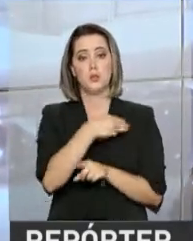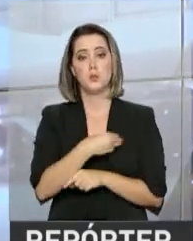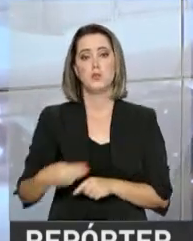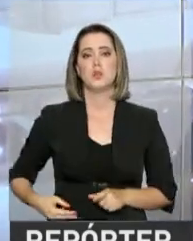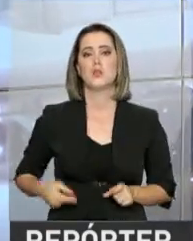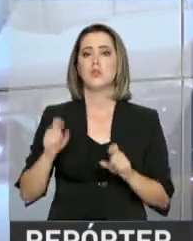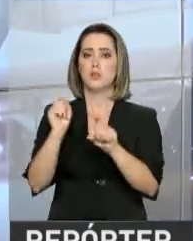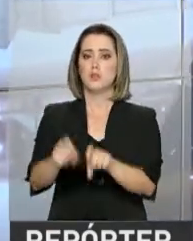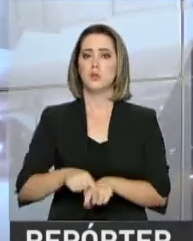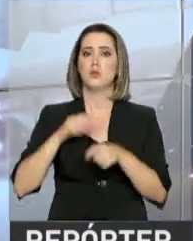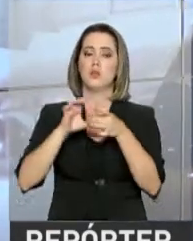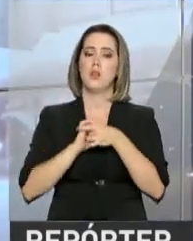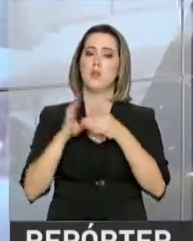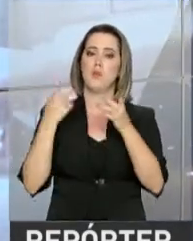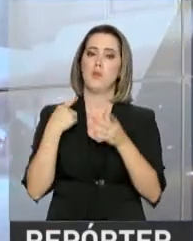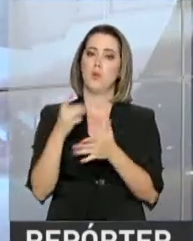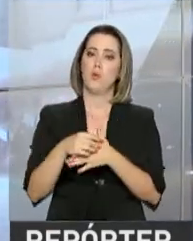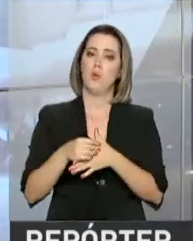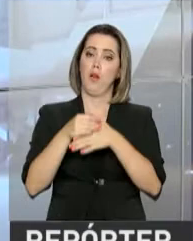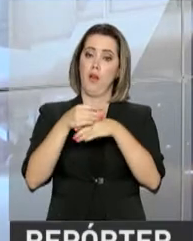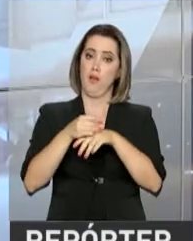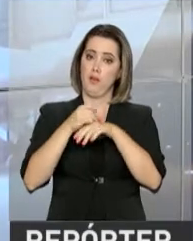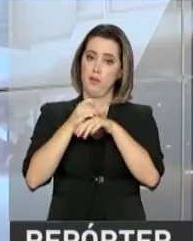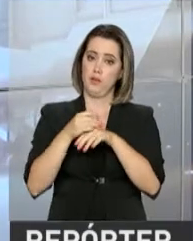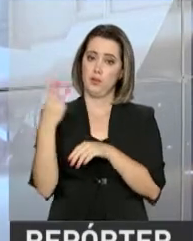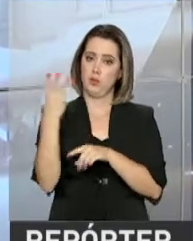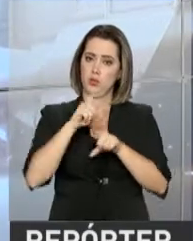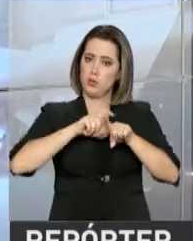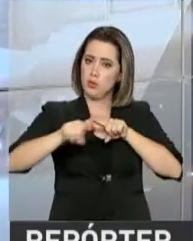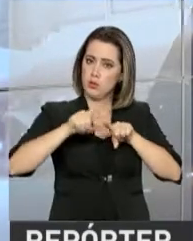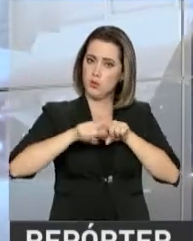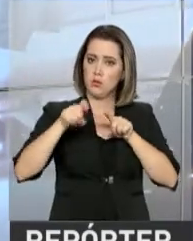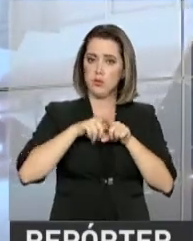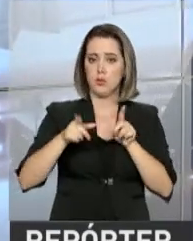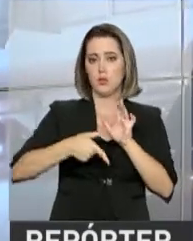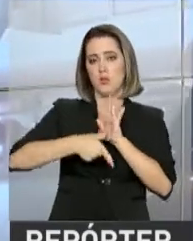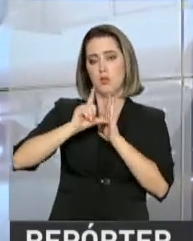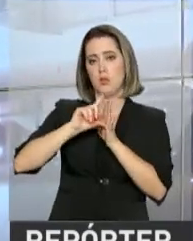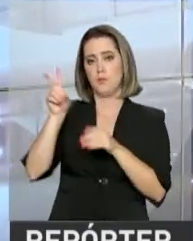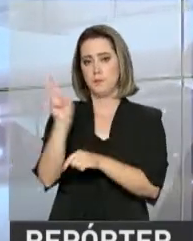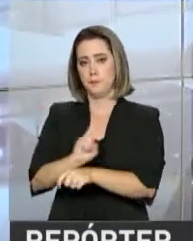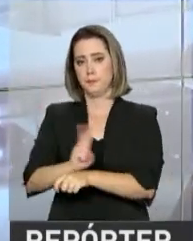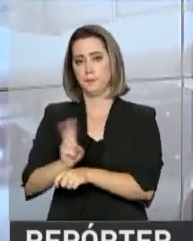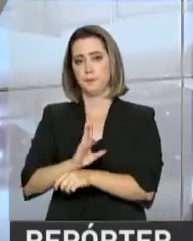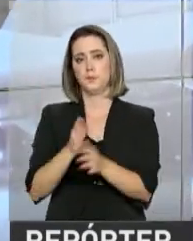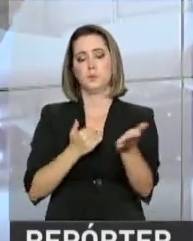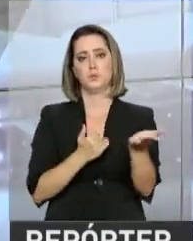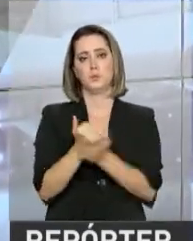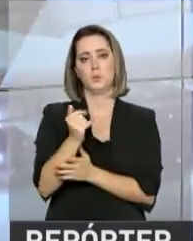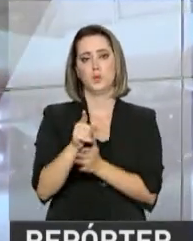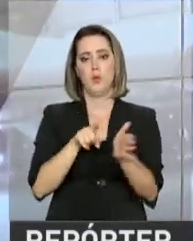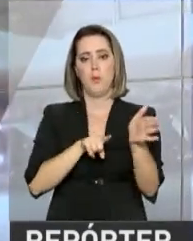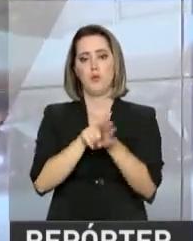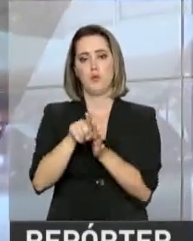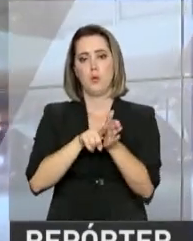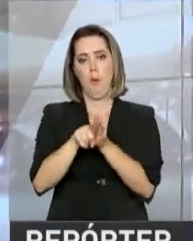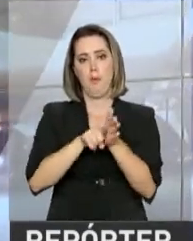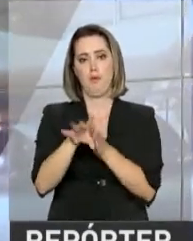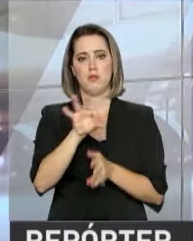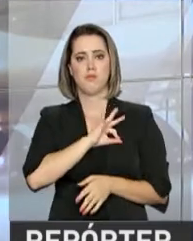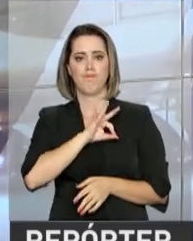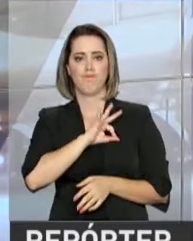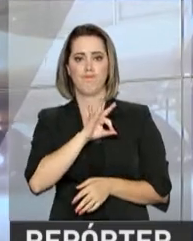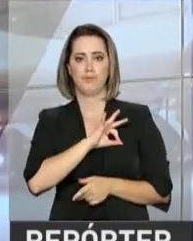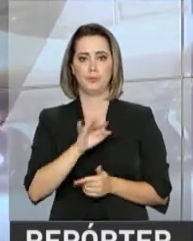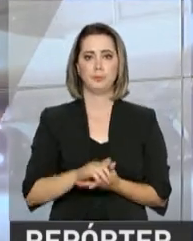liberou a exportação de carne de três frigoríficos que estavam sob auditoria desde que foi deflagrada a operação carne é